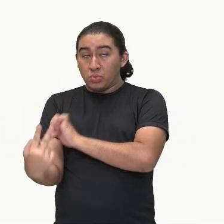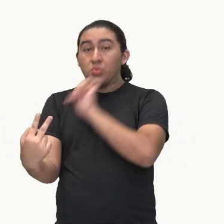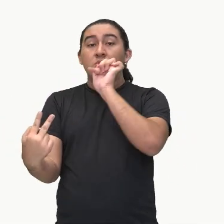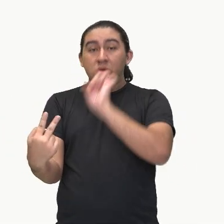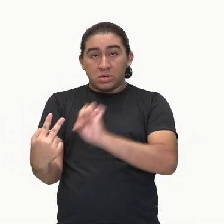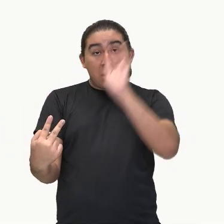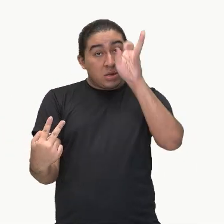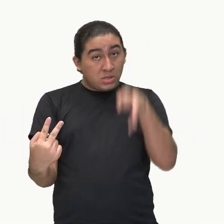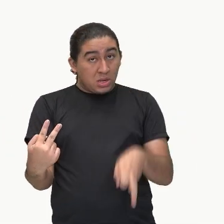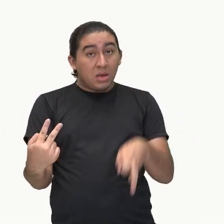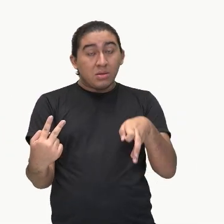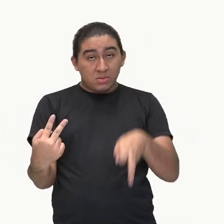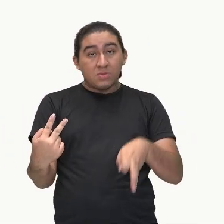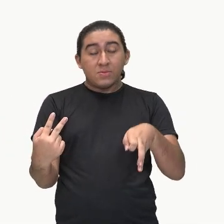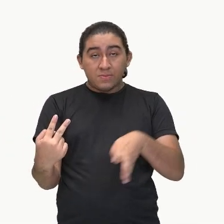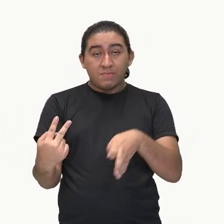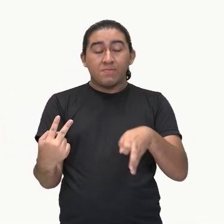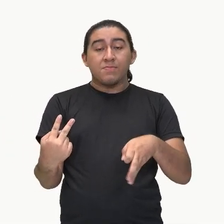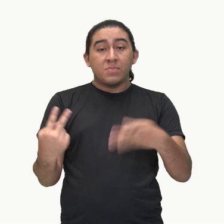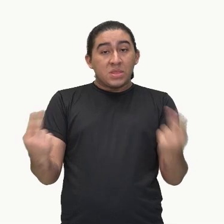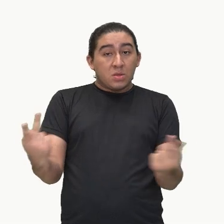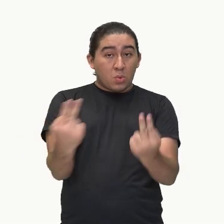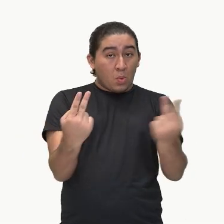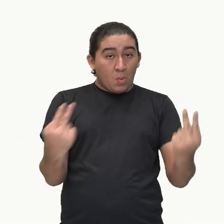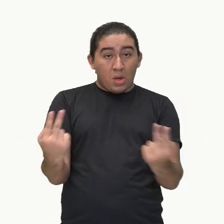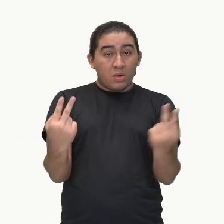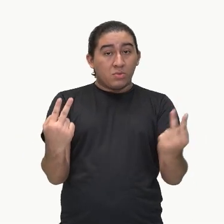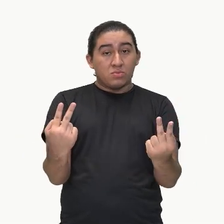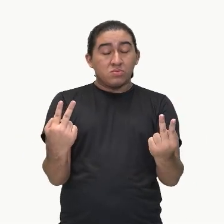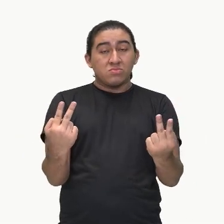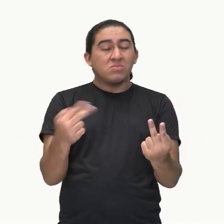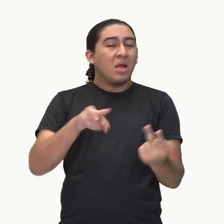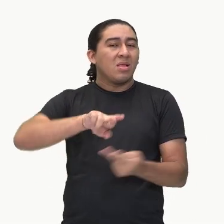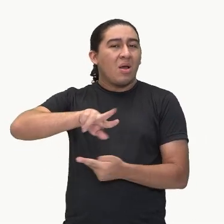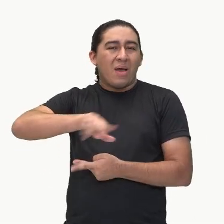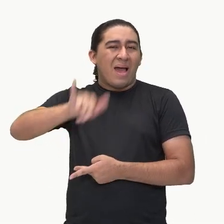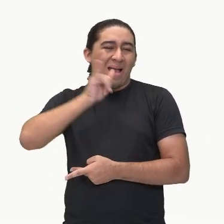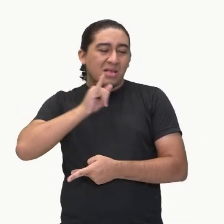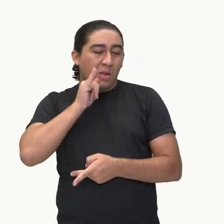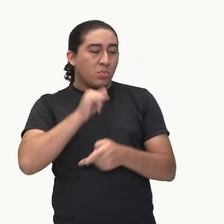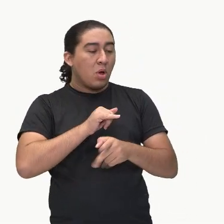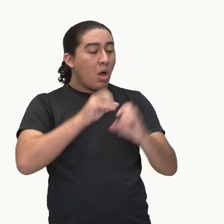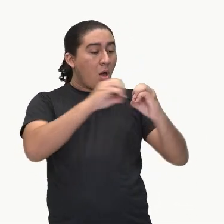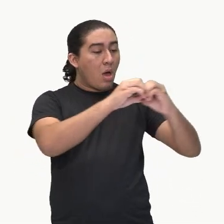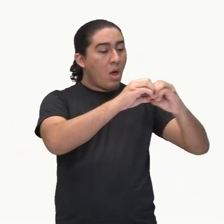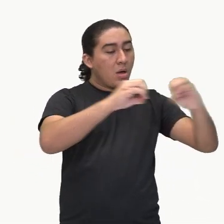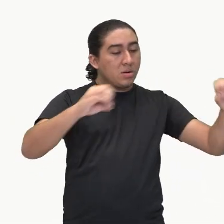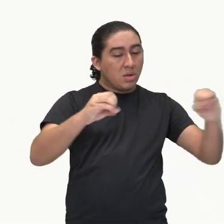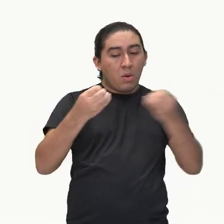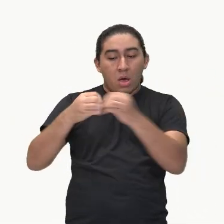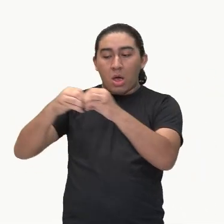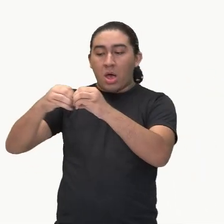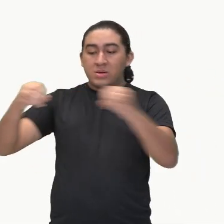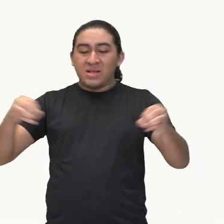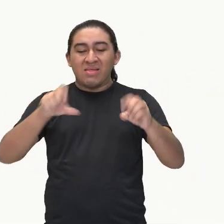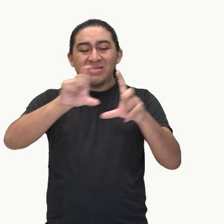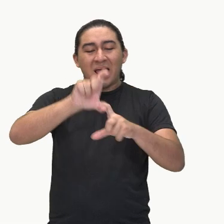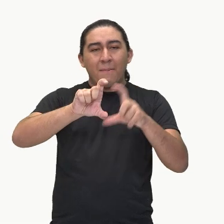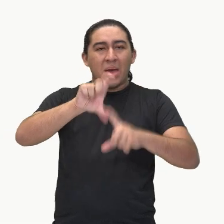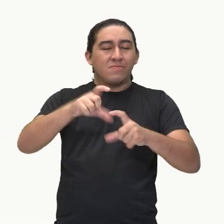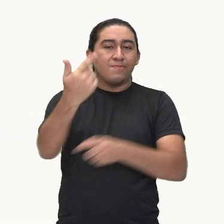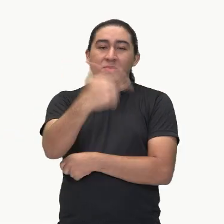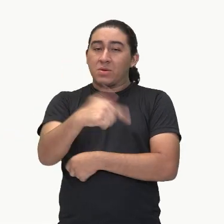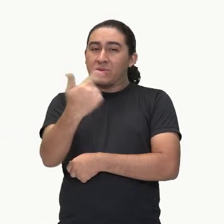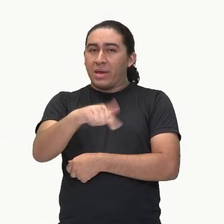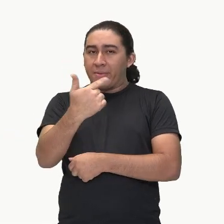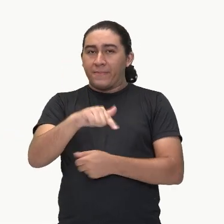sucedem igualitariamente, sem que umas dependam sintaticamente das outras. Então, significa